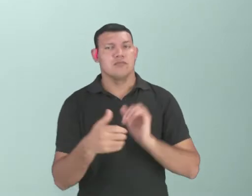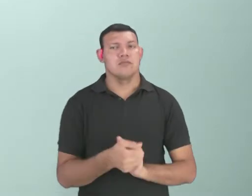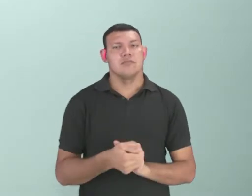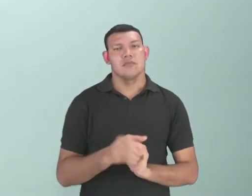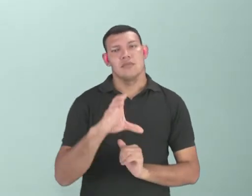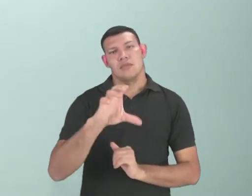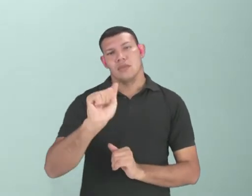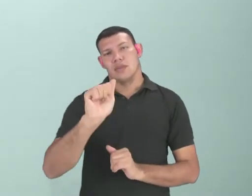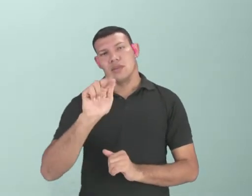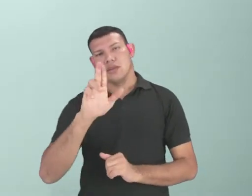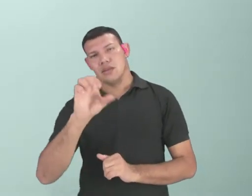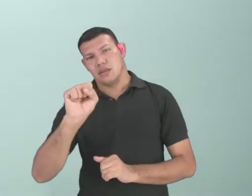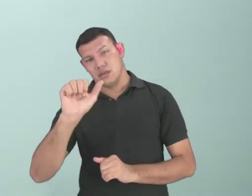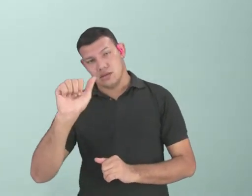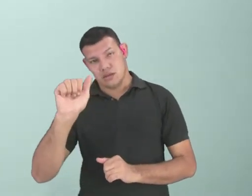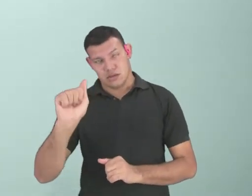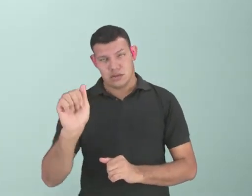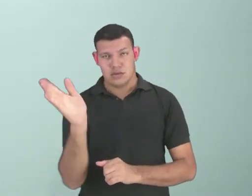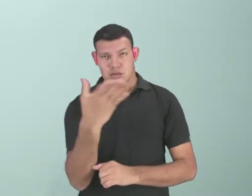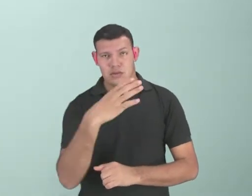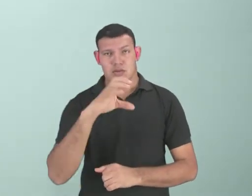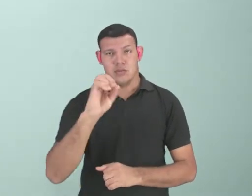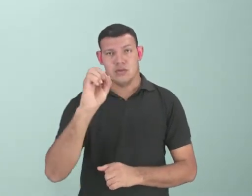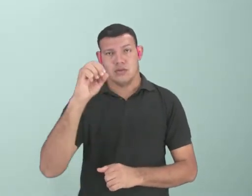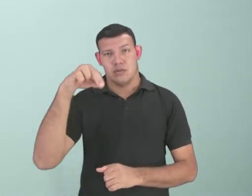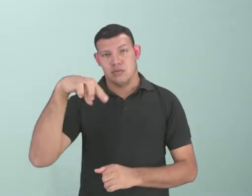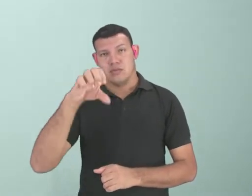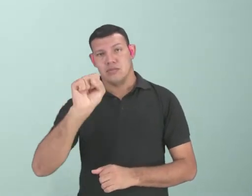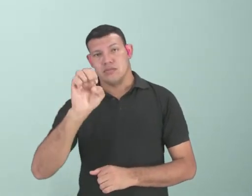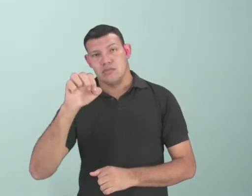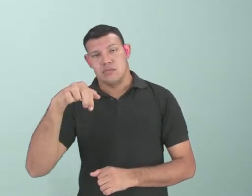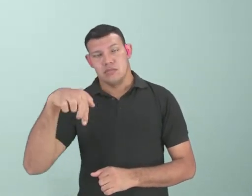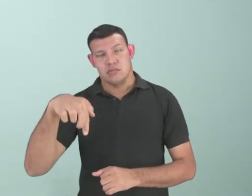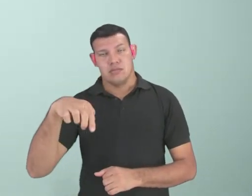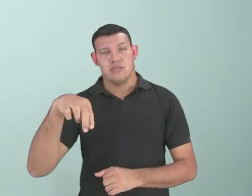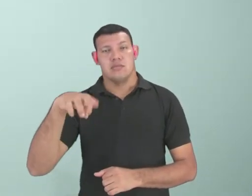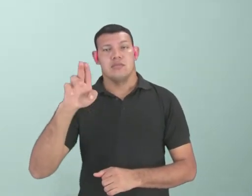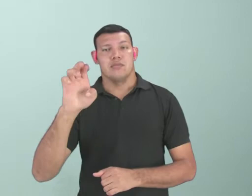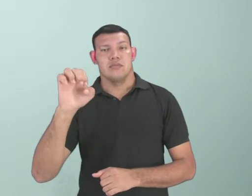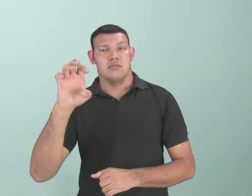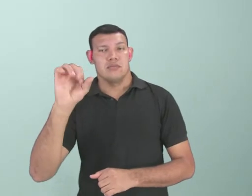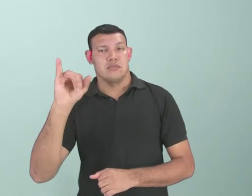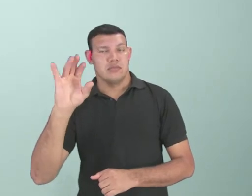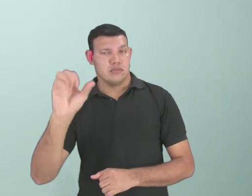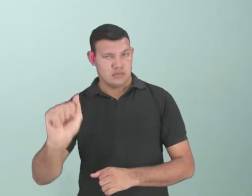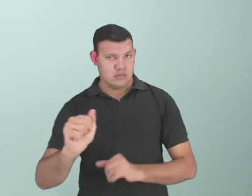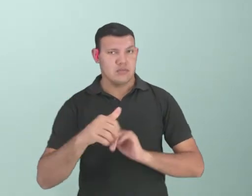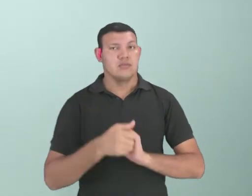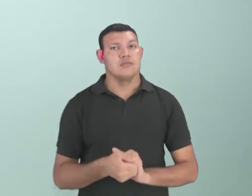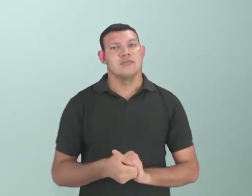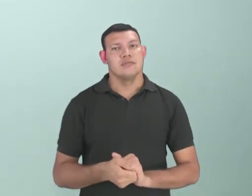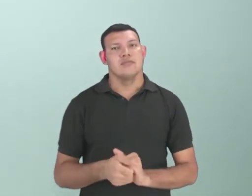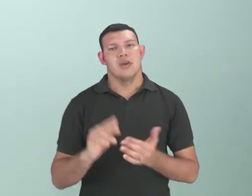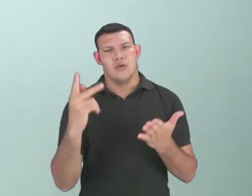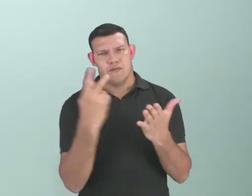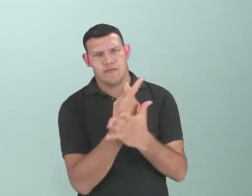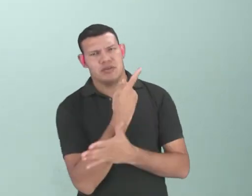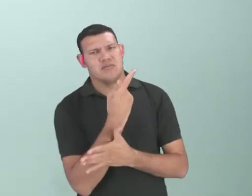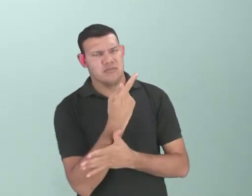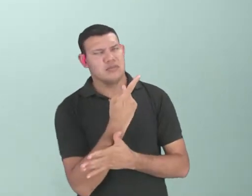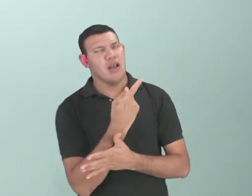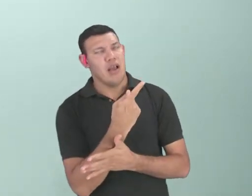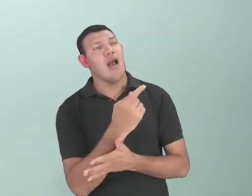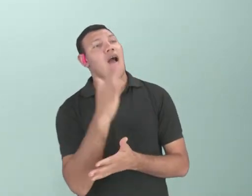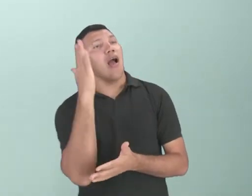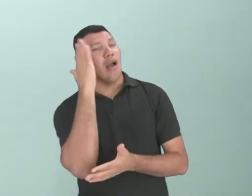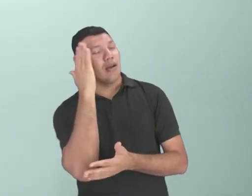algumas situações, você pode narrar um fato que aconteceu e emitir a sua opinião sobre aquele fato. Então, isso vai dar que você